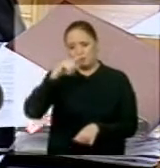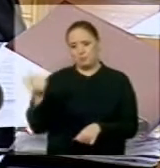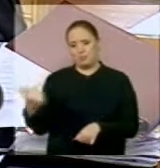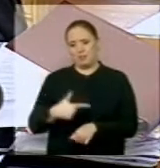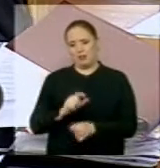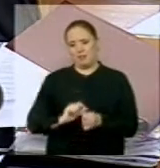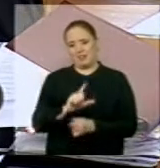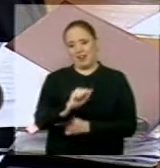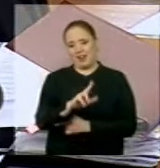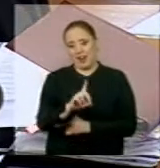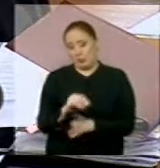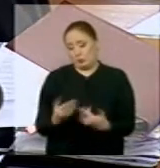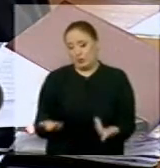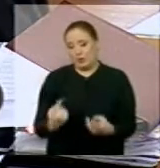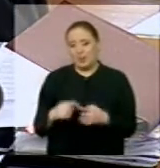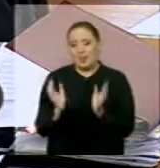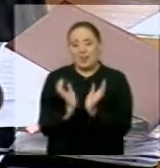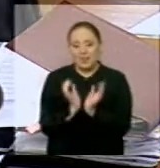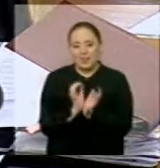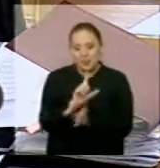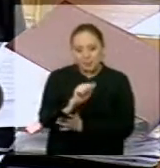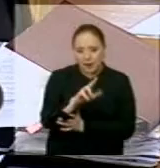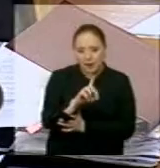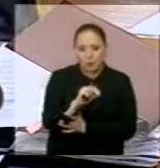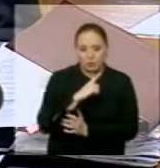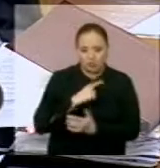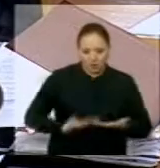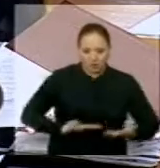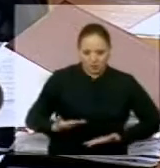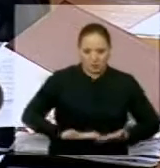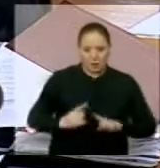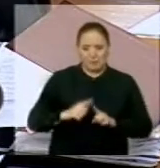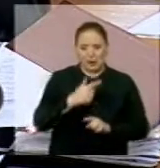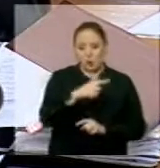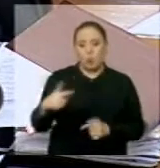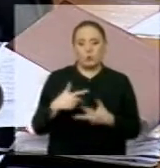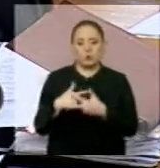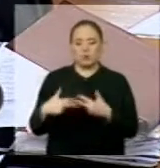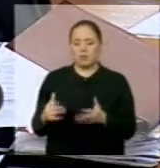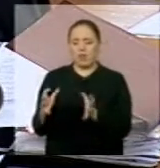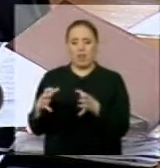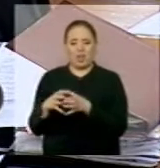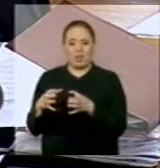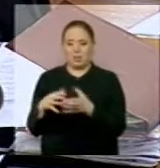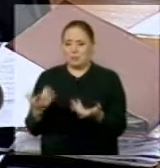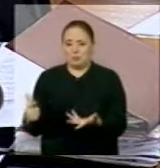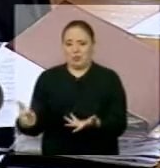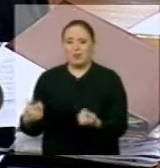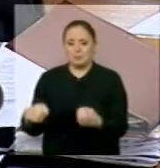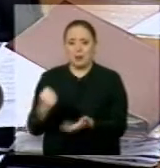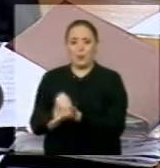fazer o laudo, porque equipe de laudo ainda existe, a equipe de todos os outros meios, essas equipes terão que ser